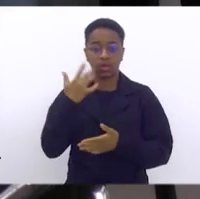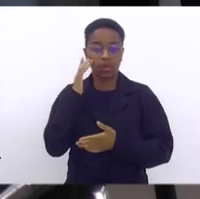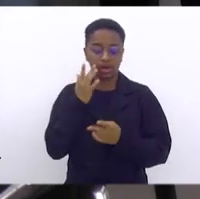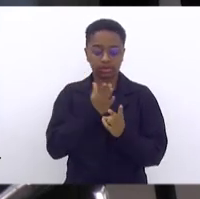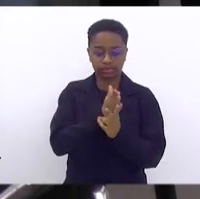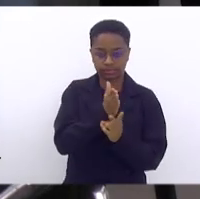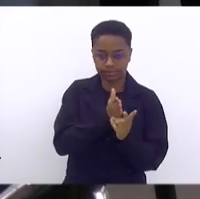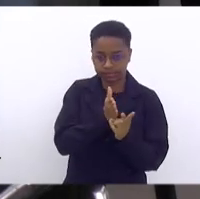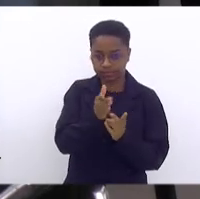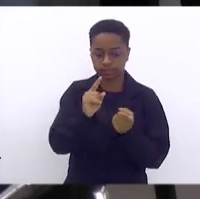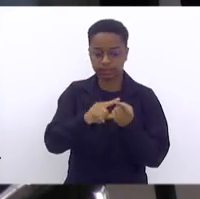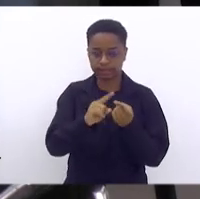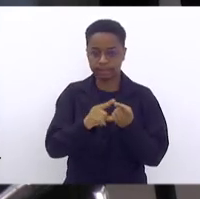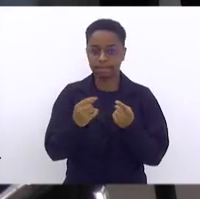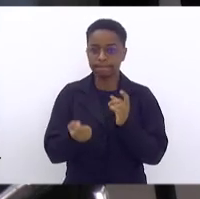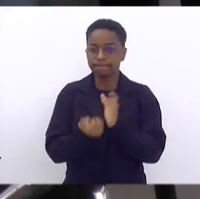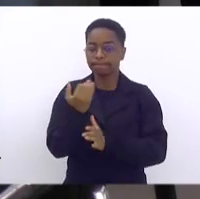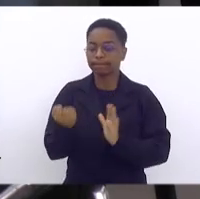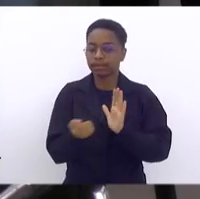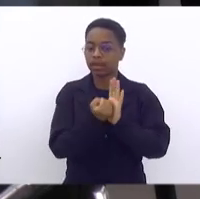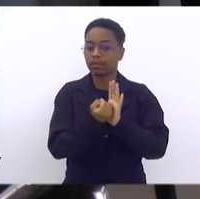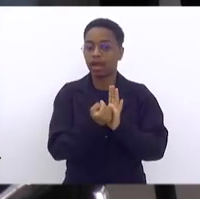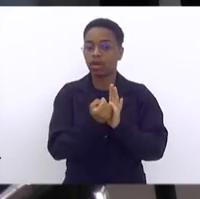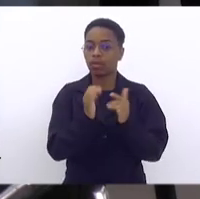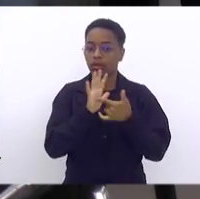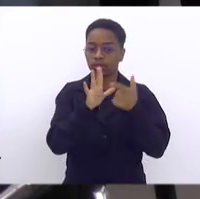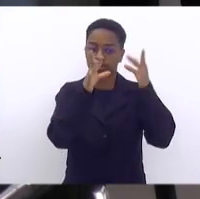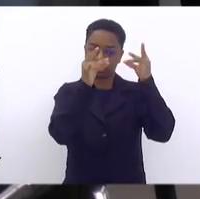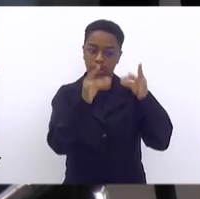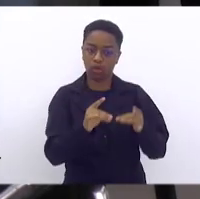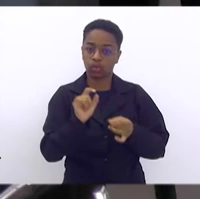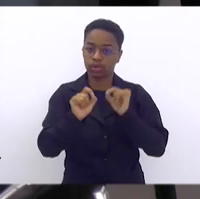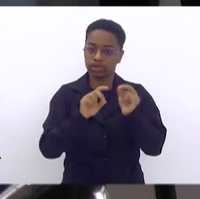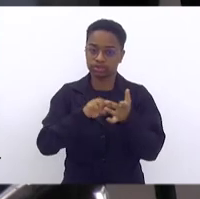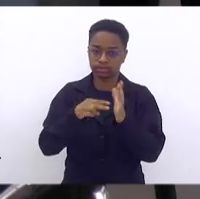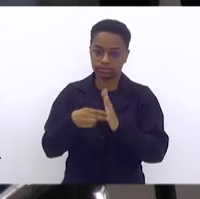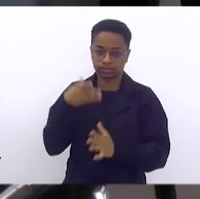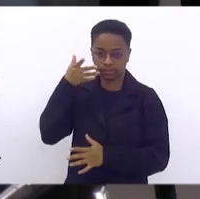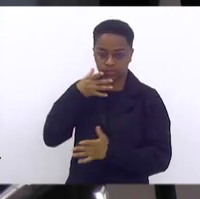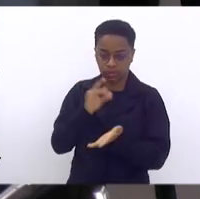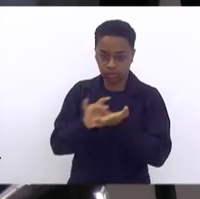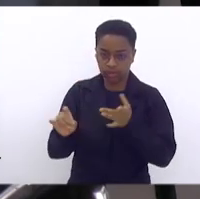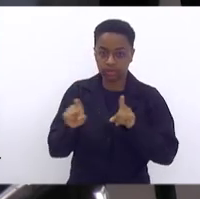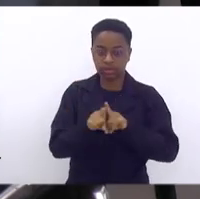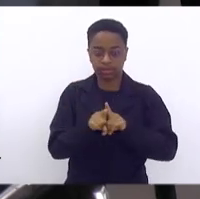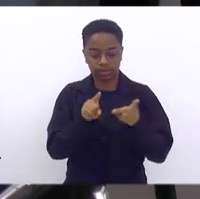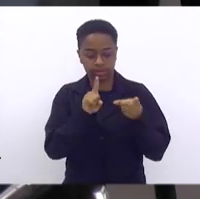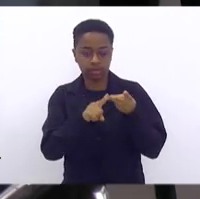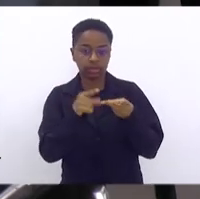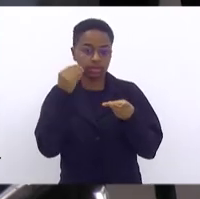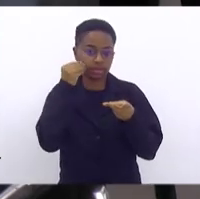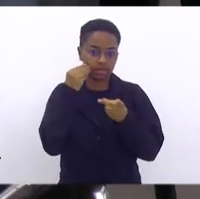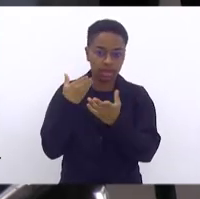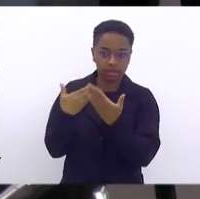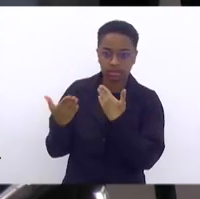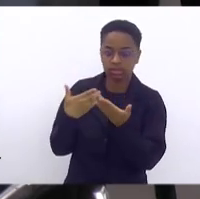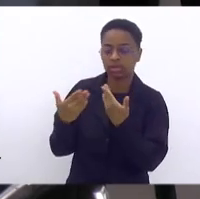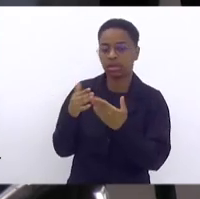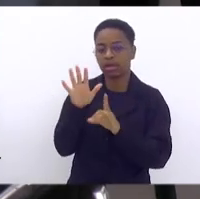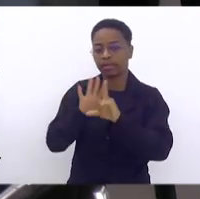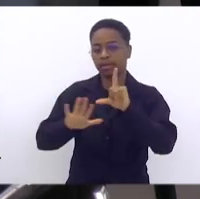né? A construção desse marco, olha, discurso de ódio é isso, e a tentativa de diálogo com as plataformas, porque também não adianta